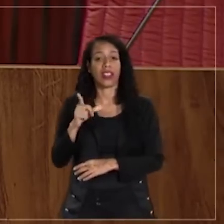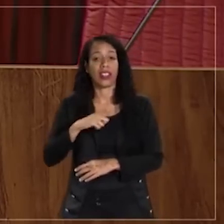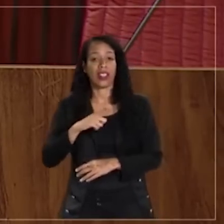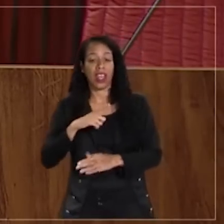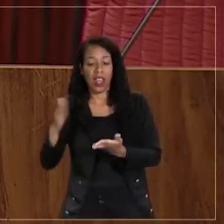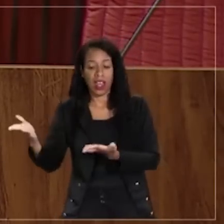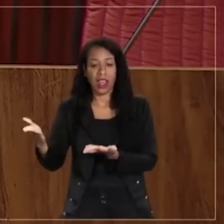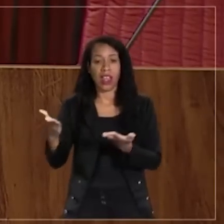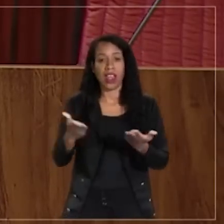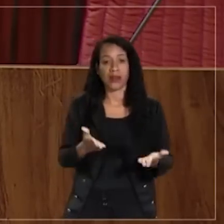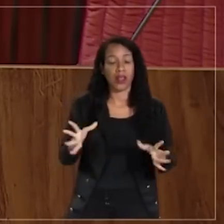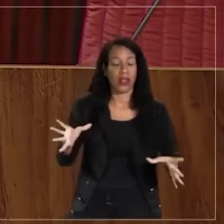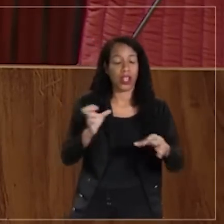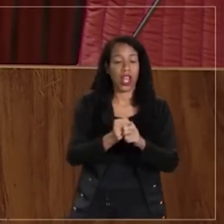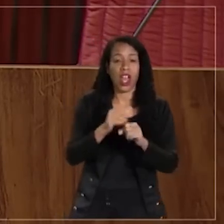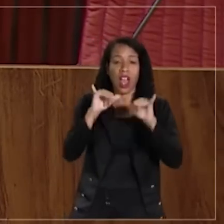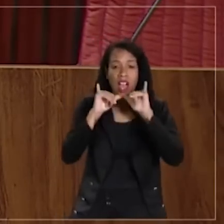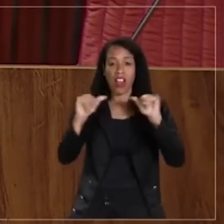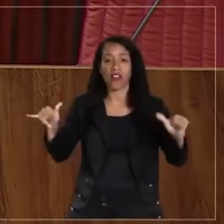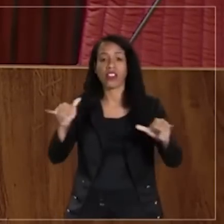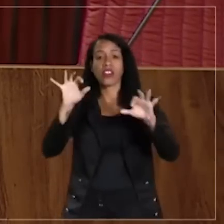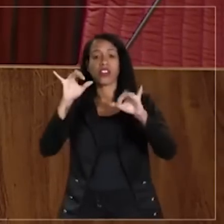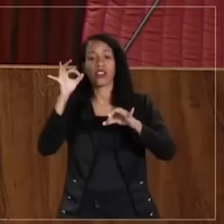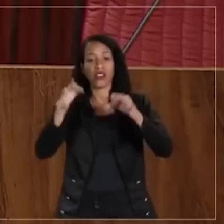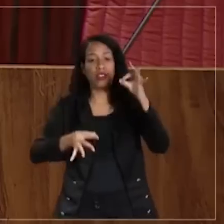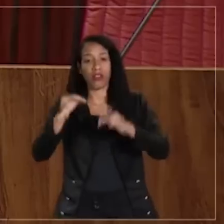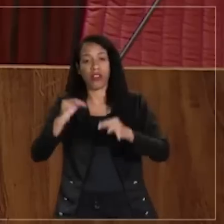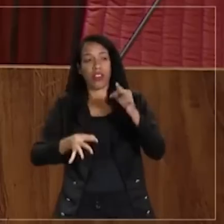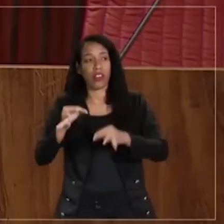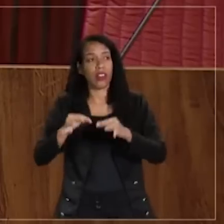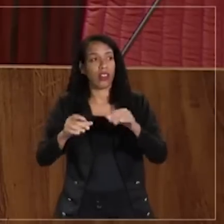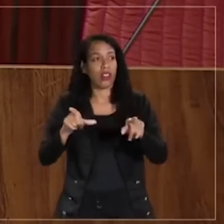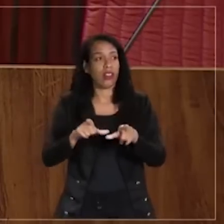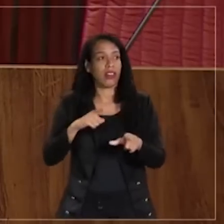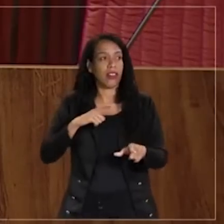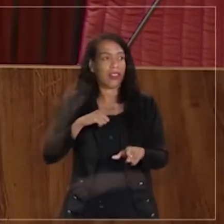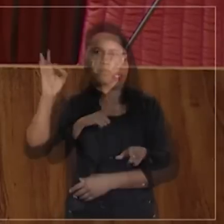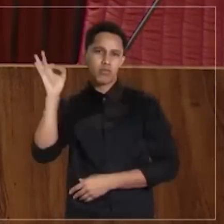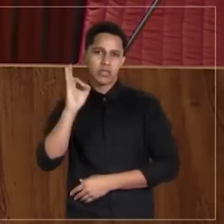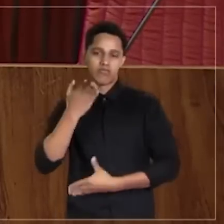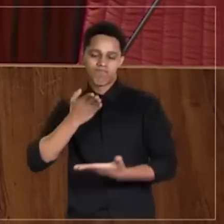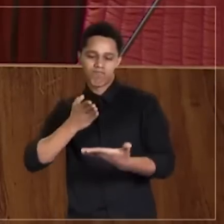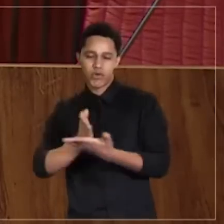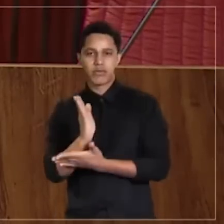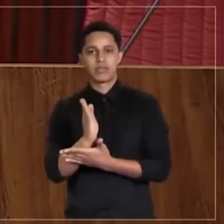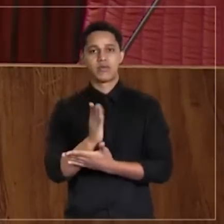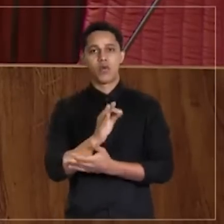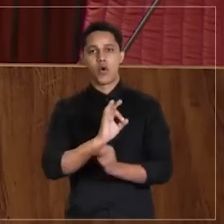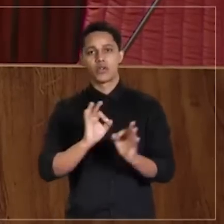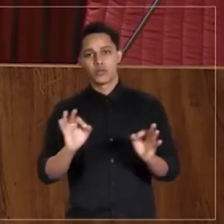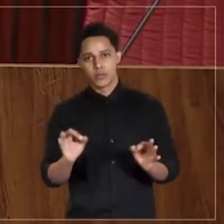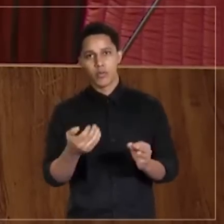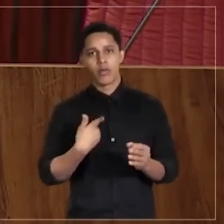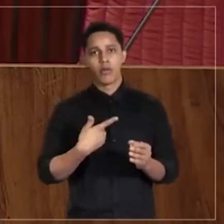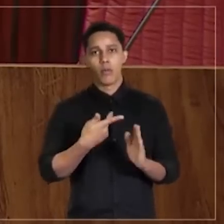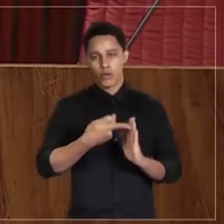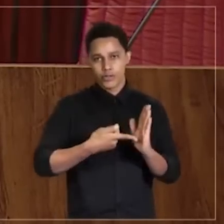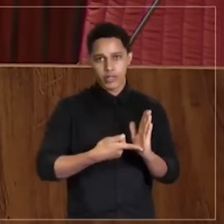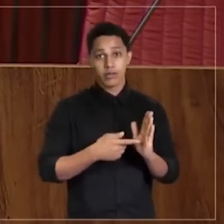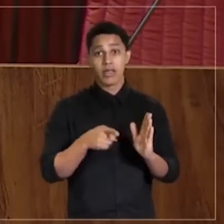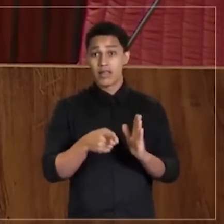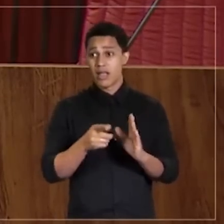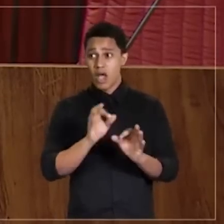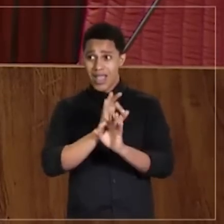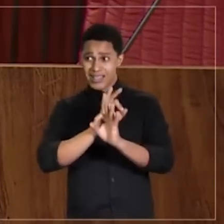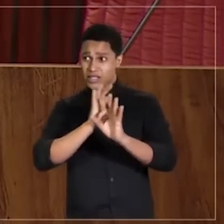à recepção, apuração e divulgação de votos, nosso sistema é o mais avançado do mundo. A expressa referência a esse quadro de